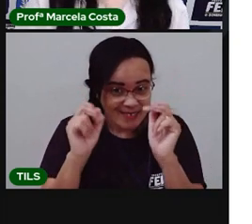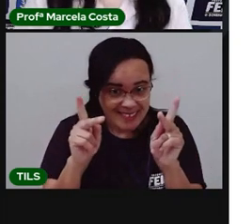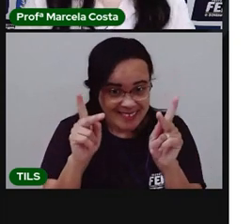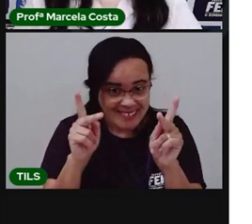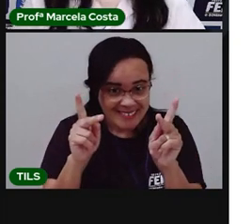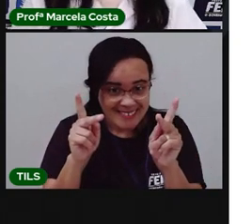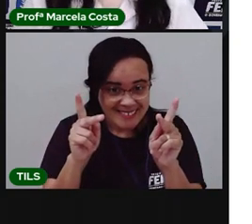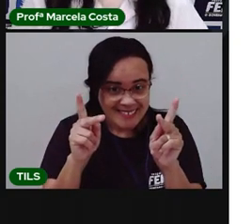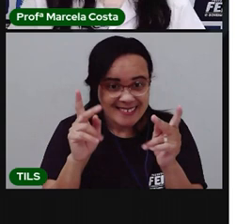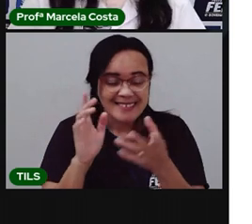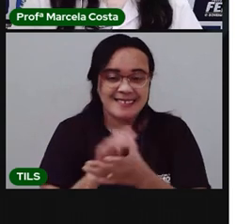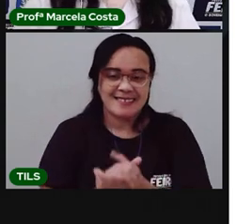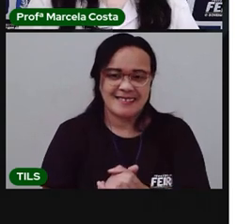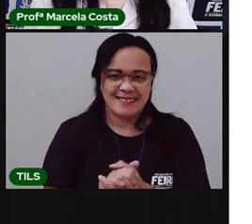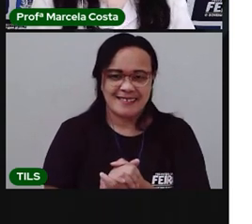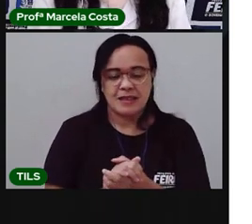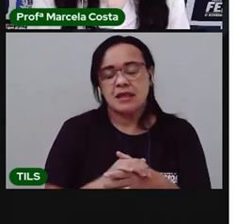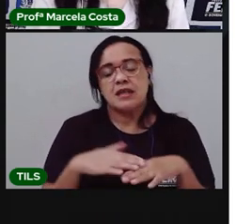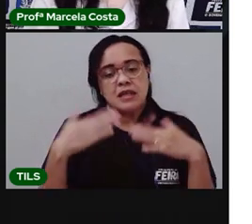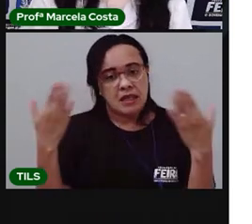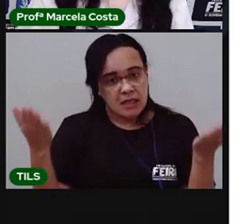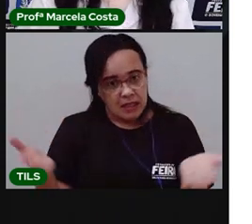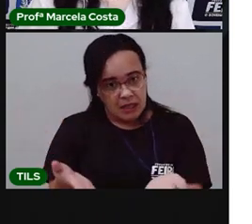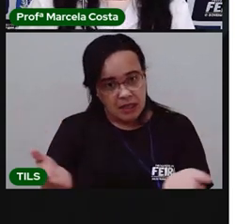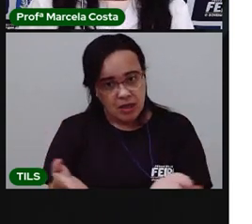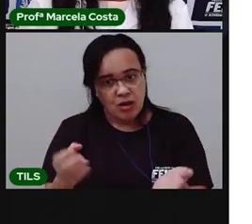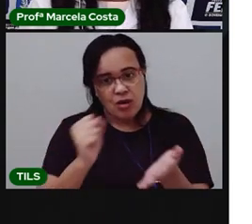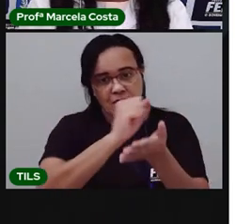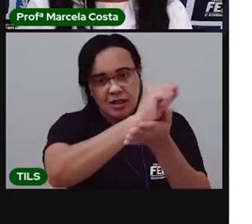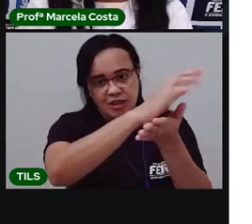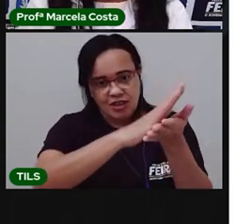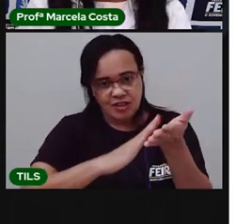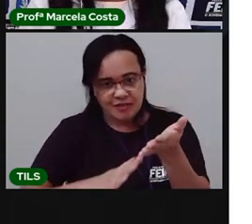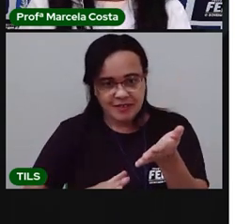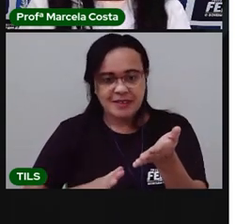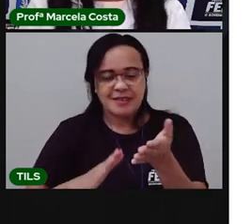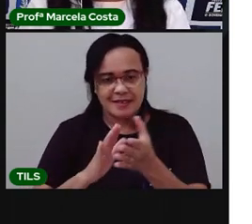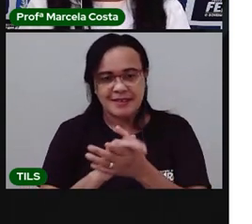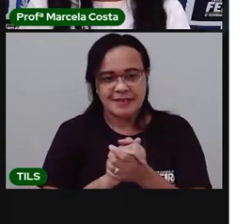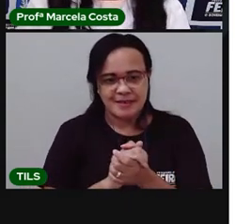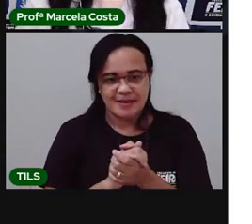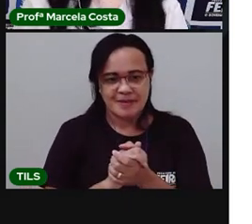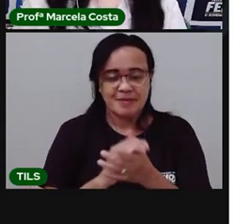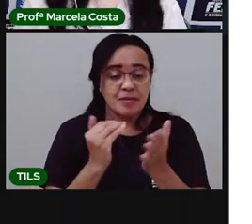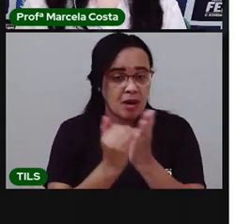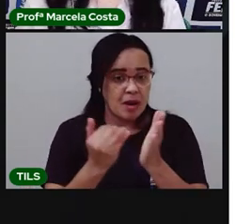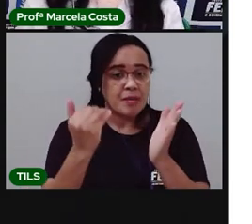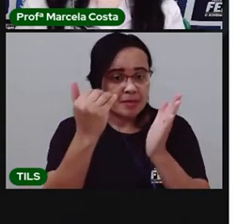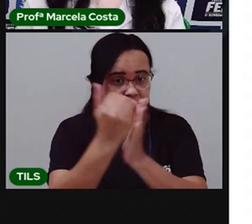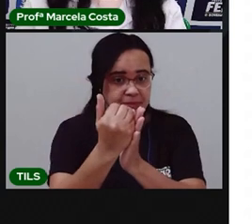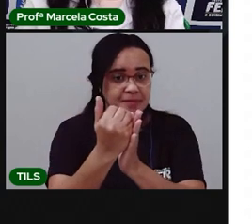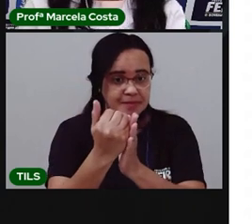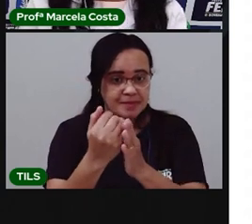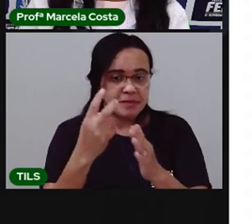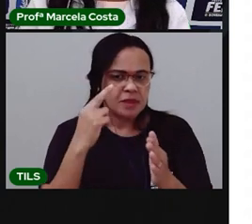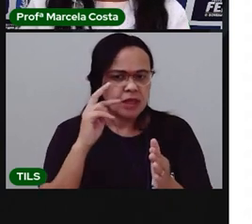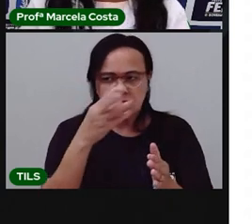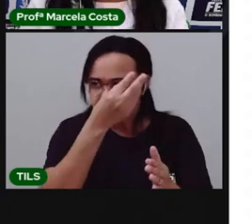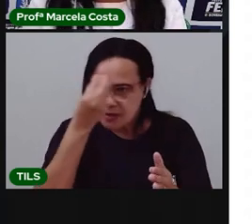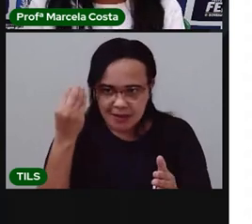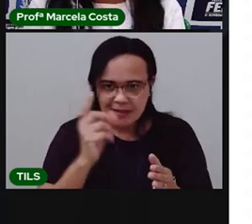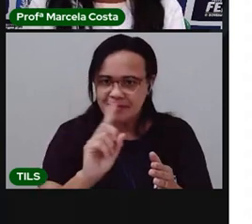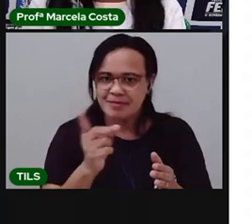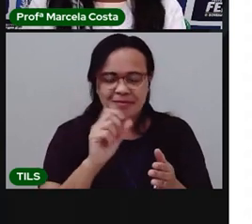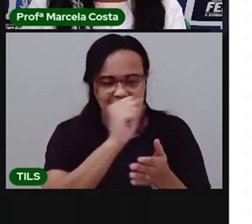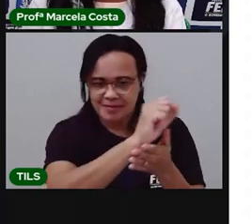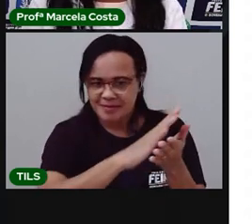Agora a gente tem uma outra atividade, um complemento Para você não esquecer mais o que